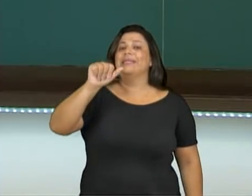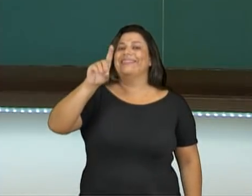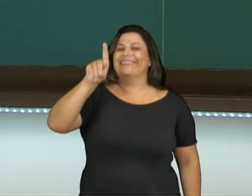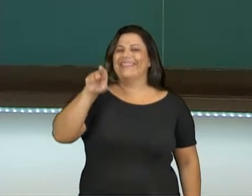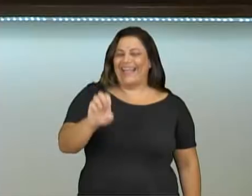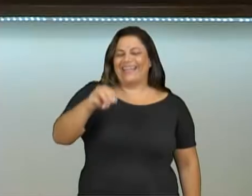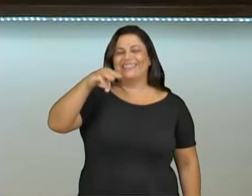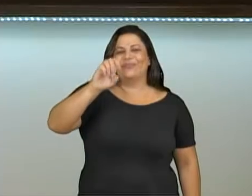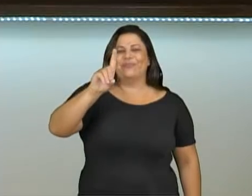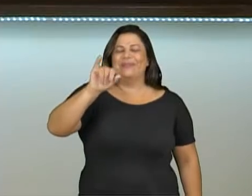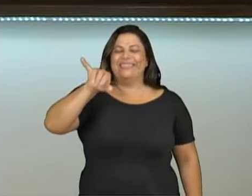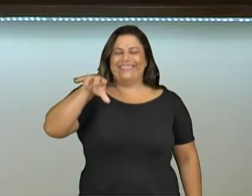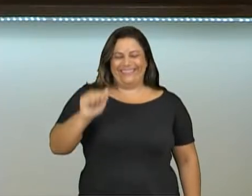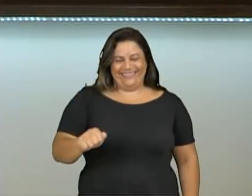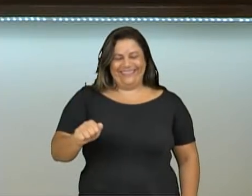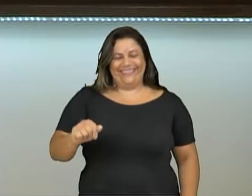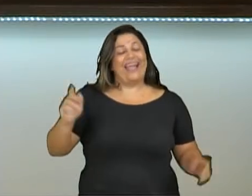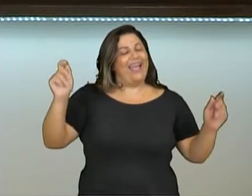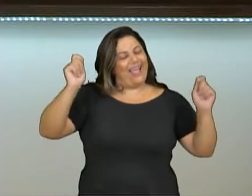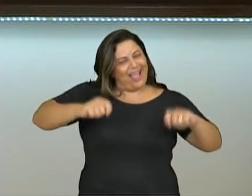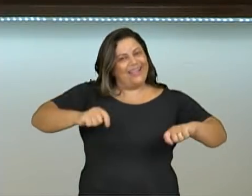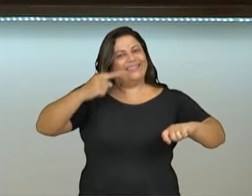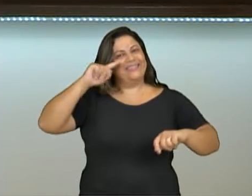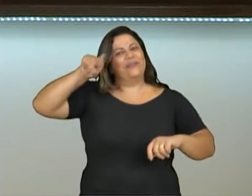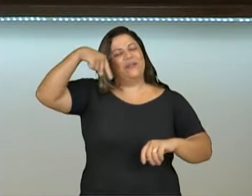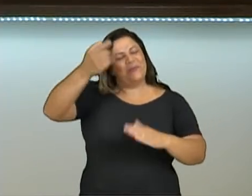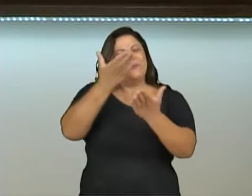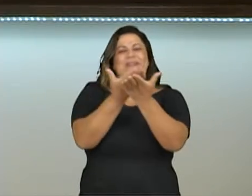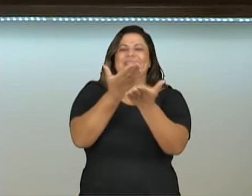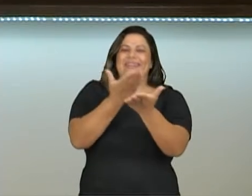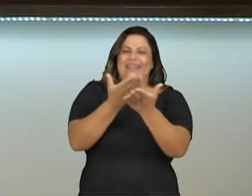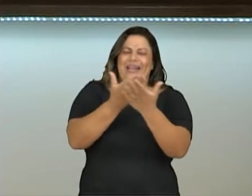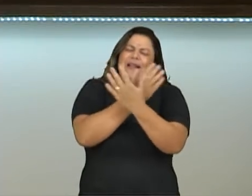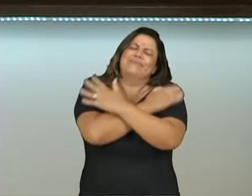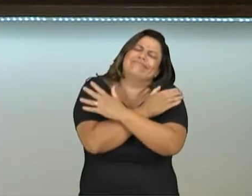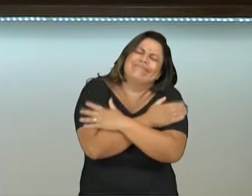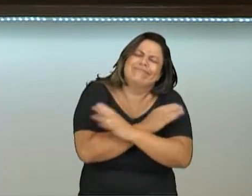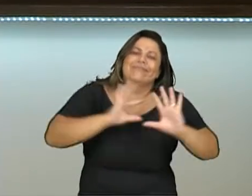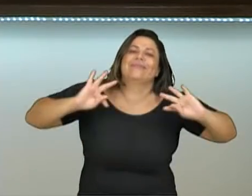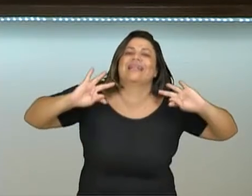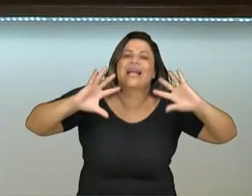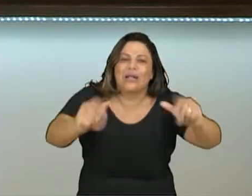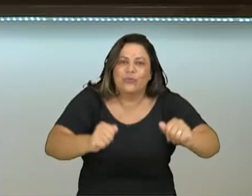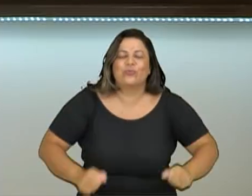Então, é isso aí, gente. A gente se vê na próxima aula. Um abraço para todos!